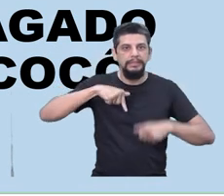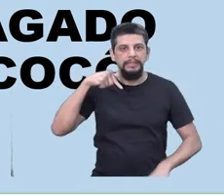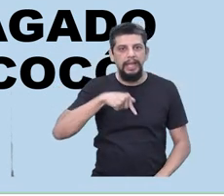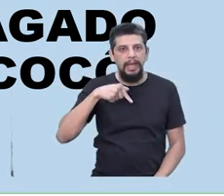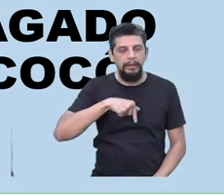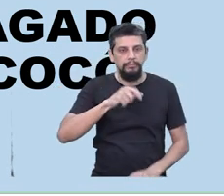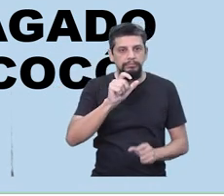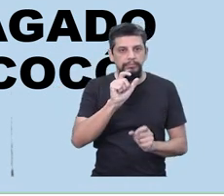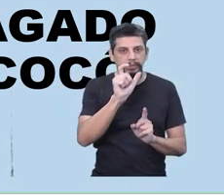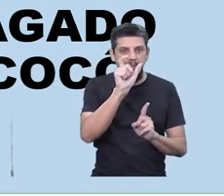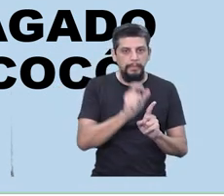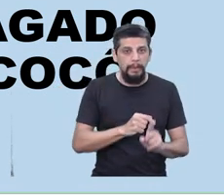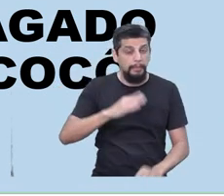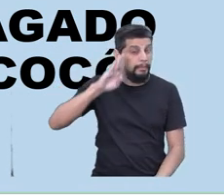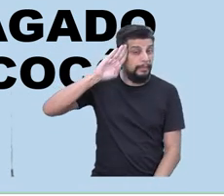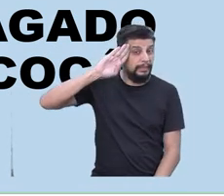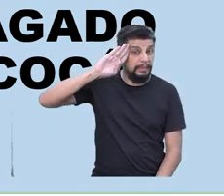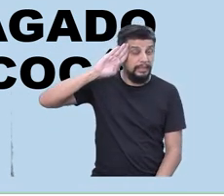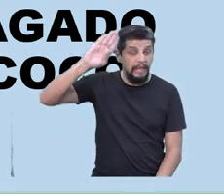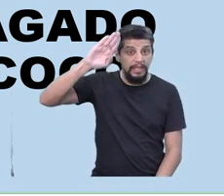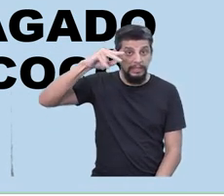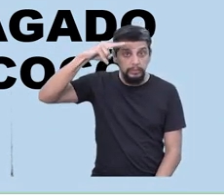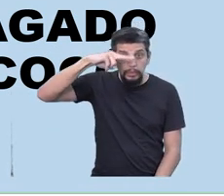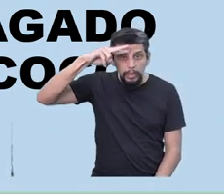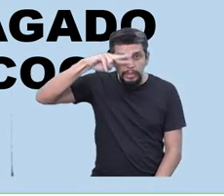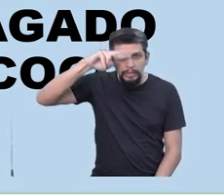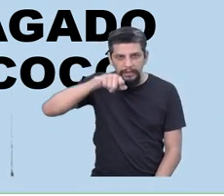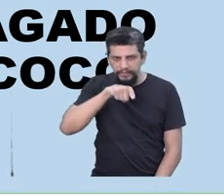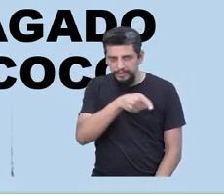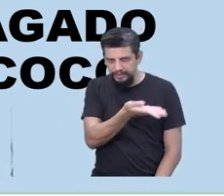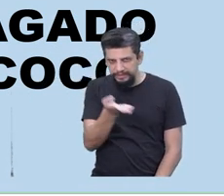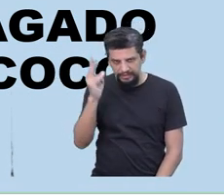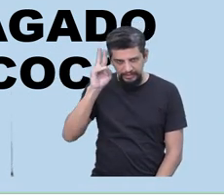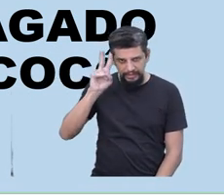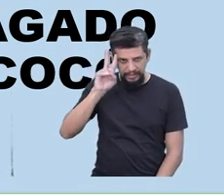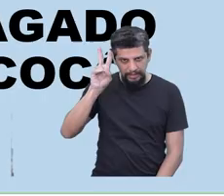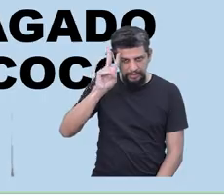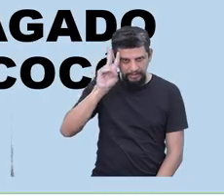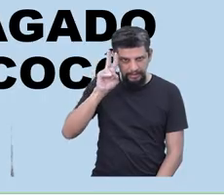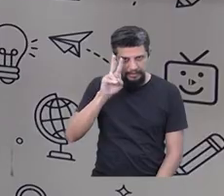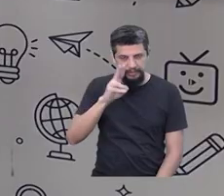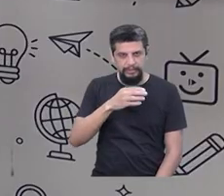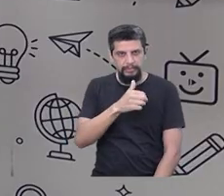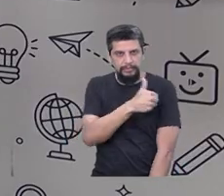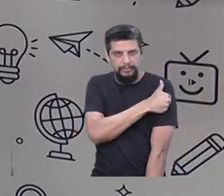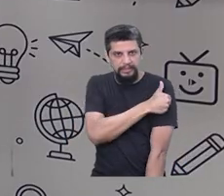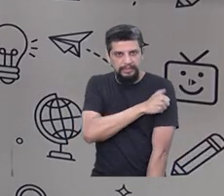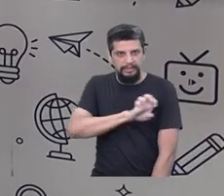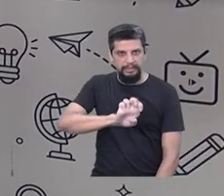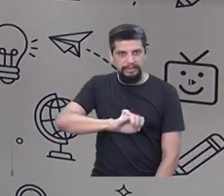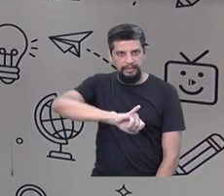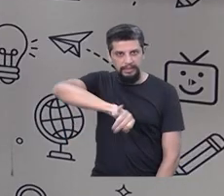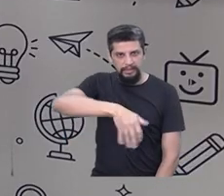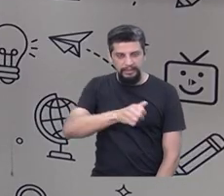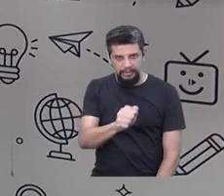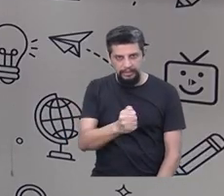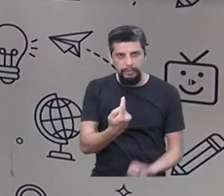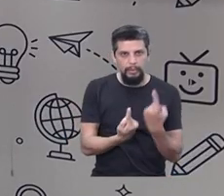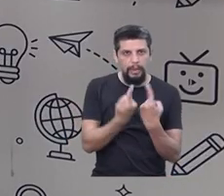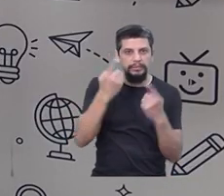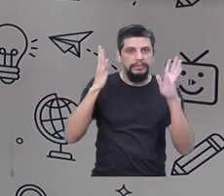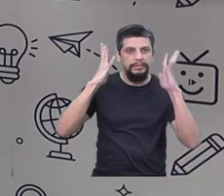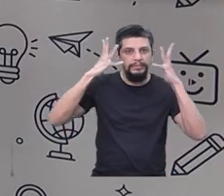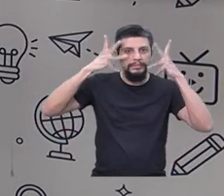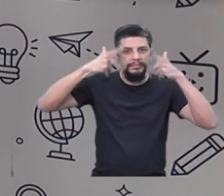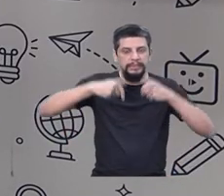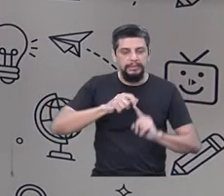o personagem principal da história? Hein, meus amigos estudantes da EJA? Qual é o animal que